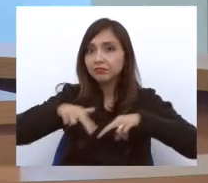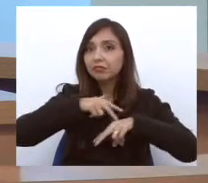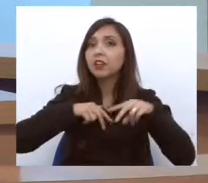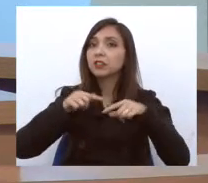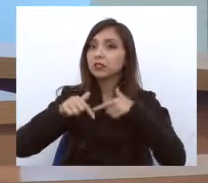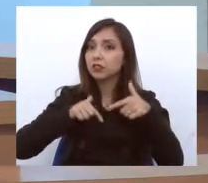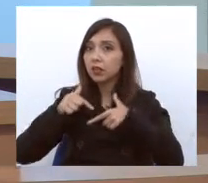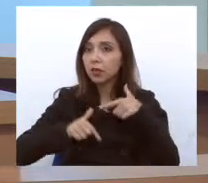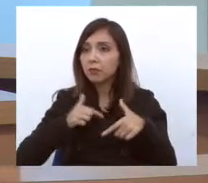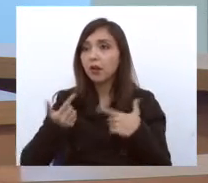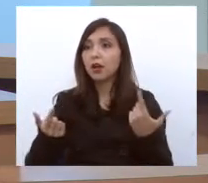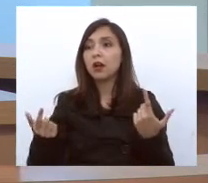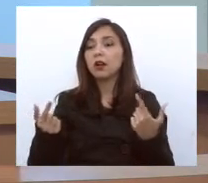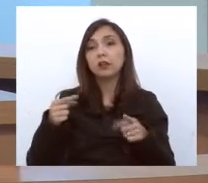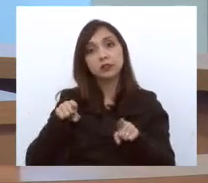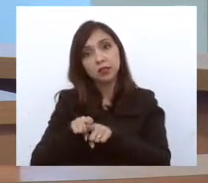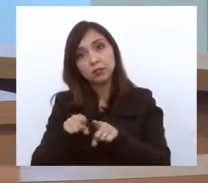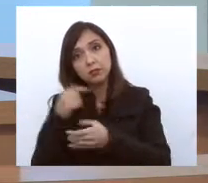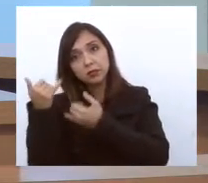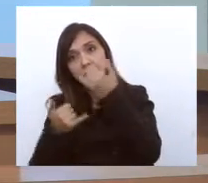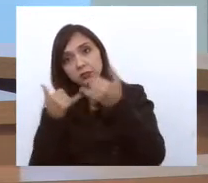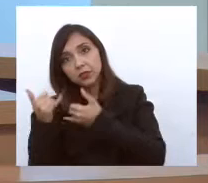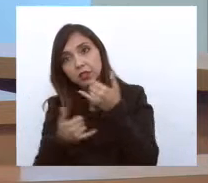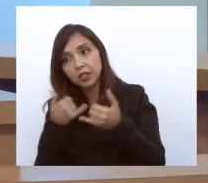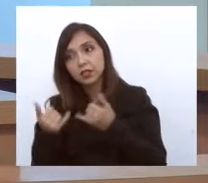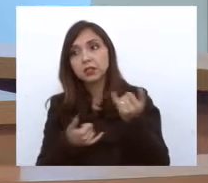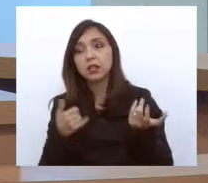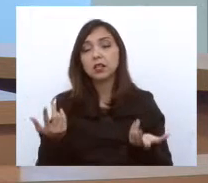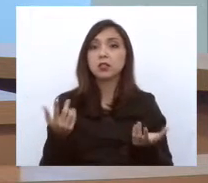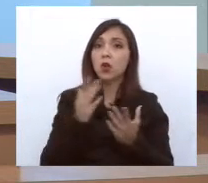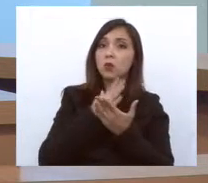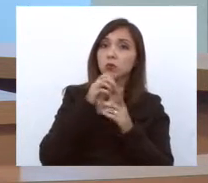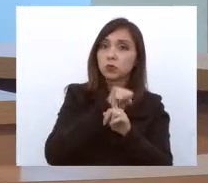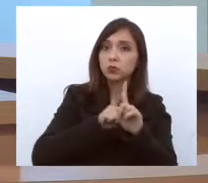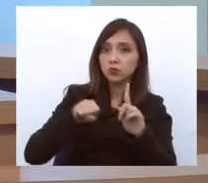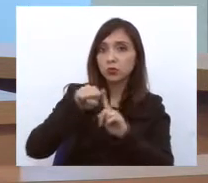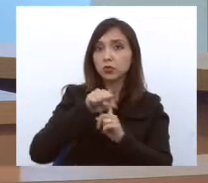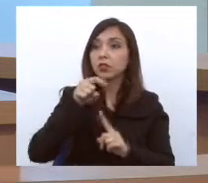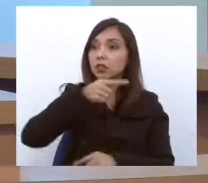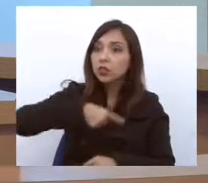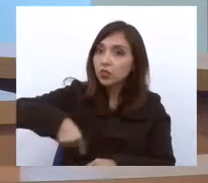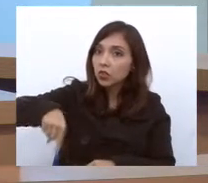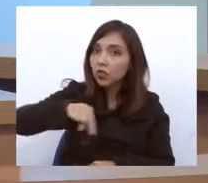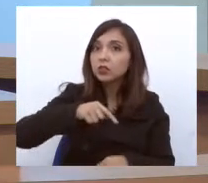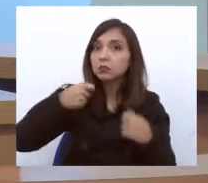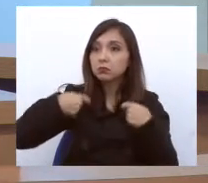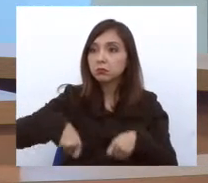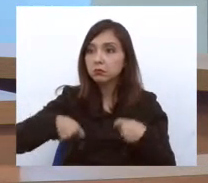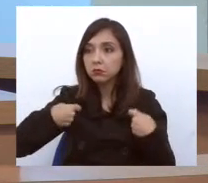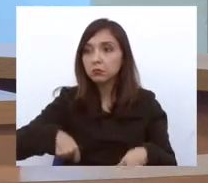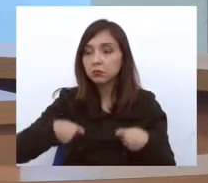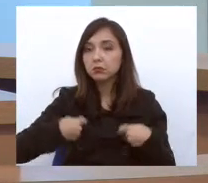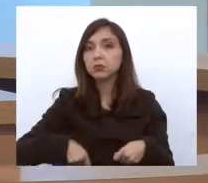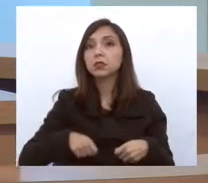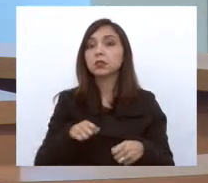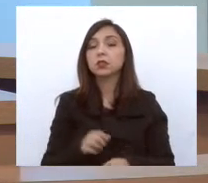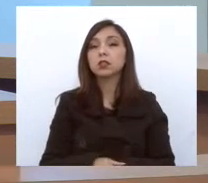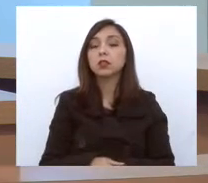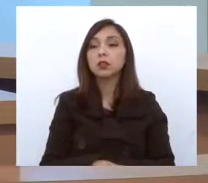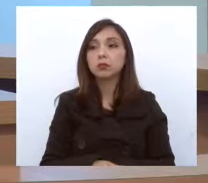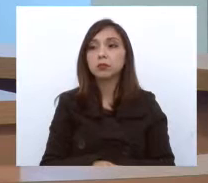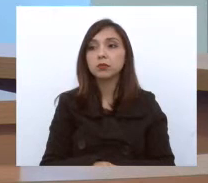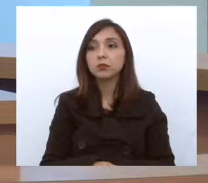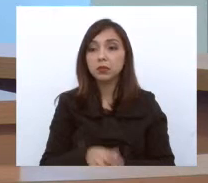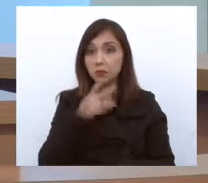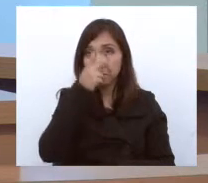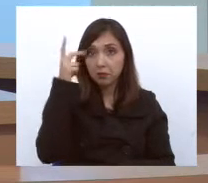trabalho, espaços de lazer, espaços sociais. E nós precisamos legislar para que